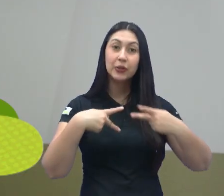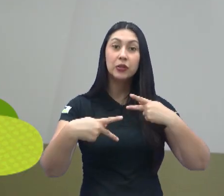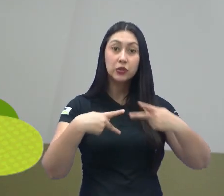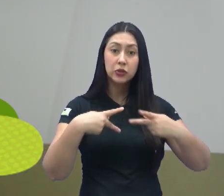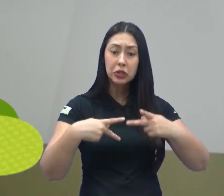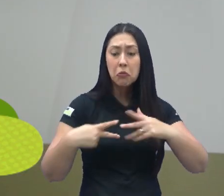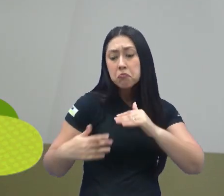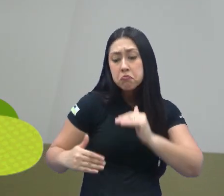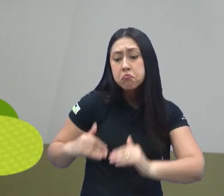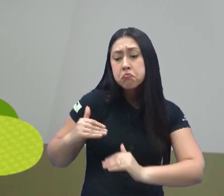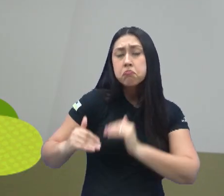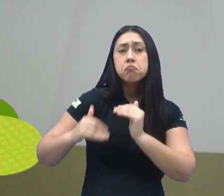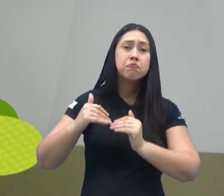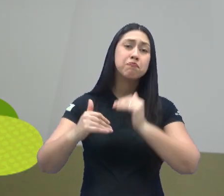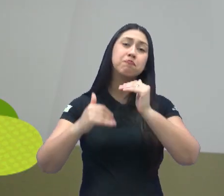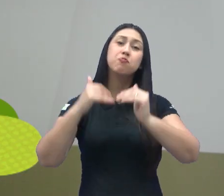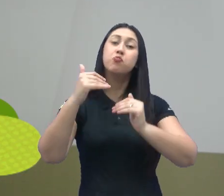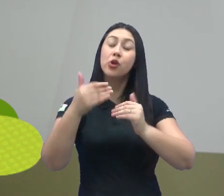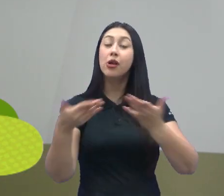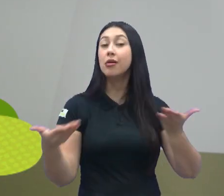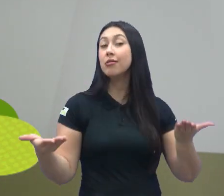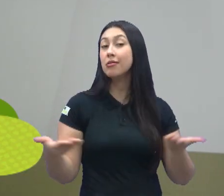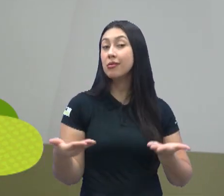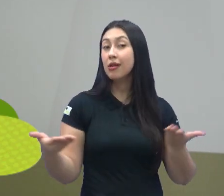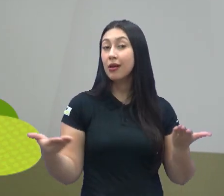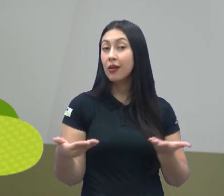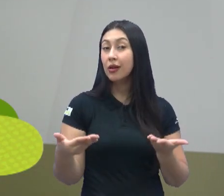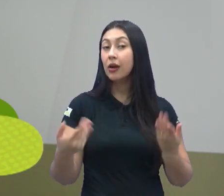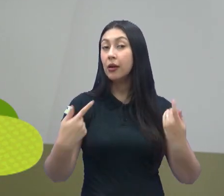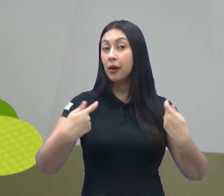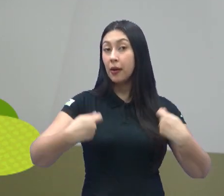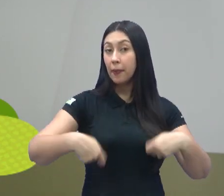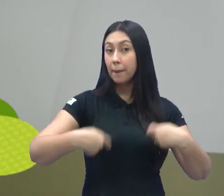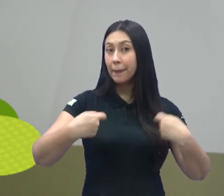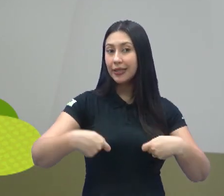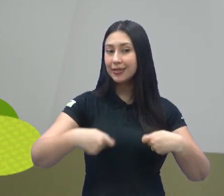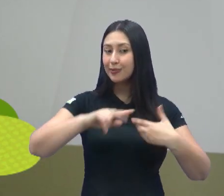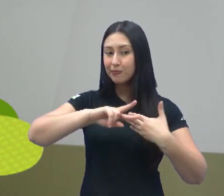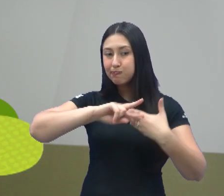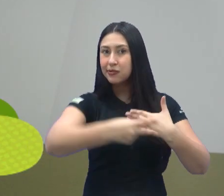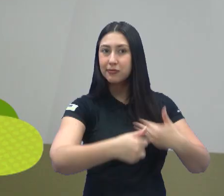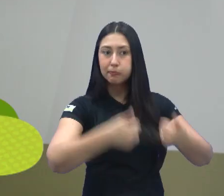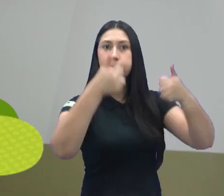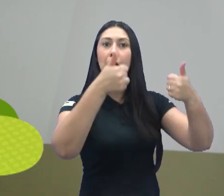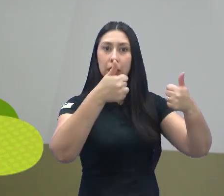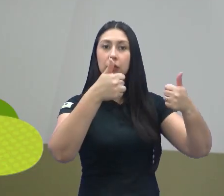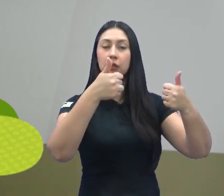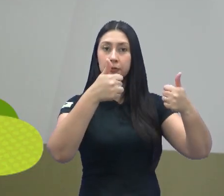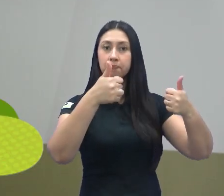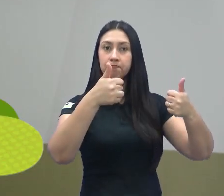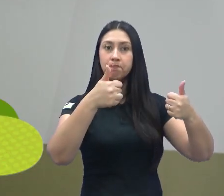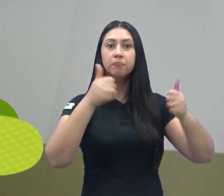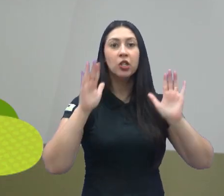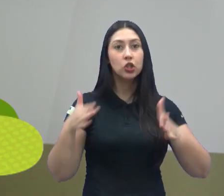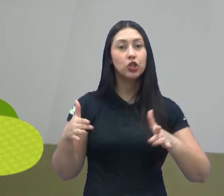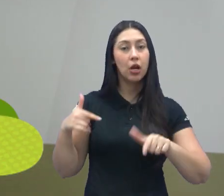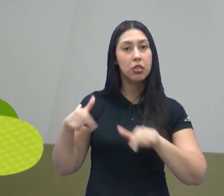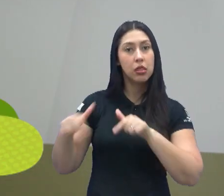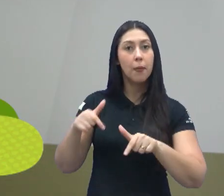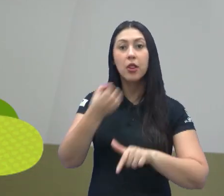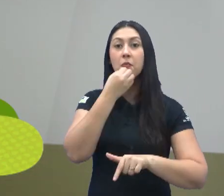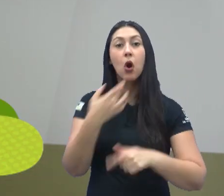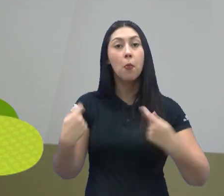numa crescente que agora precisa transformar em resultados as boas atuações, né? Então, ganhou